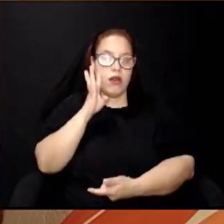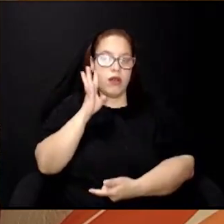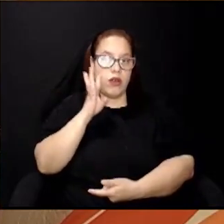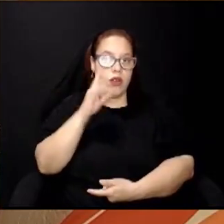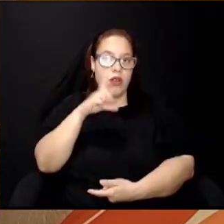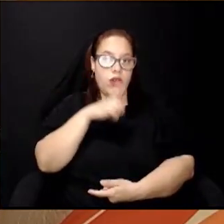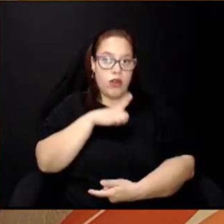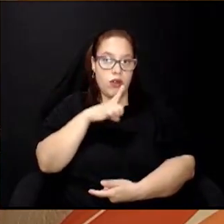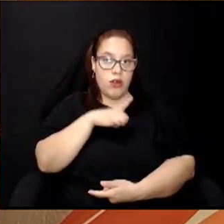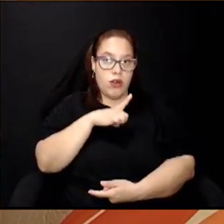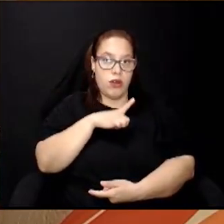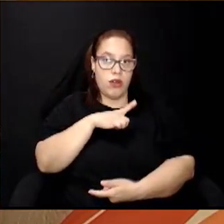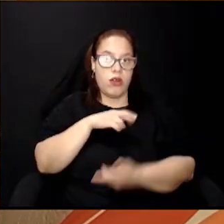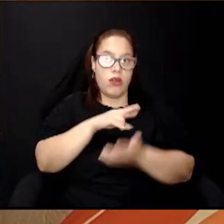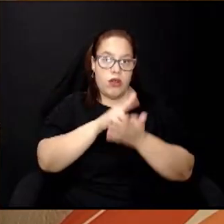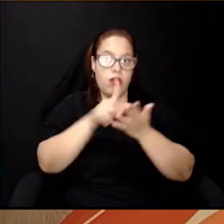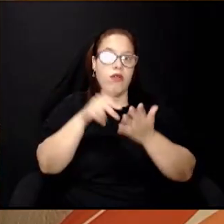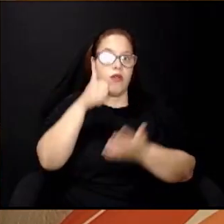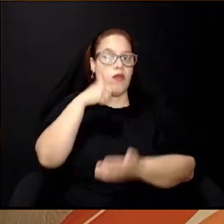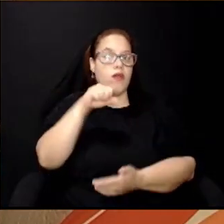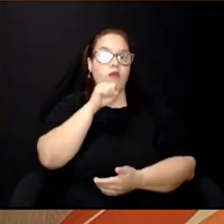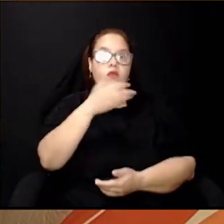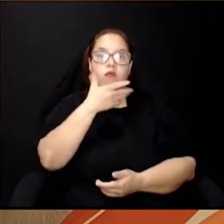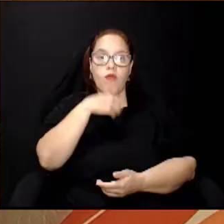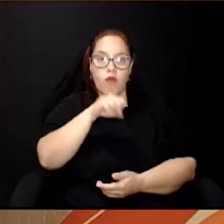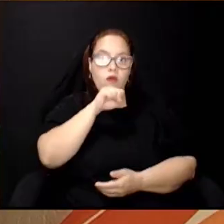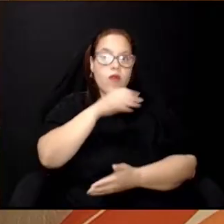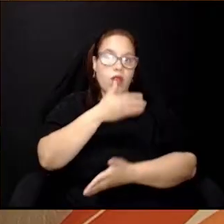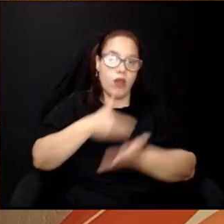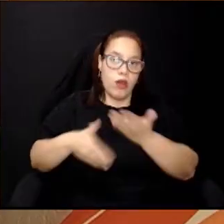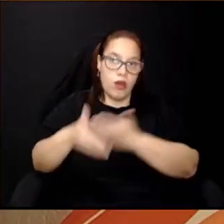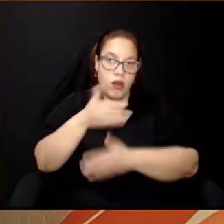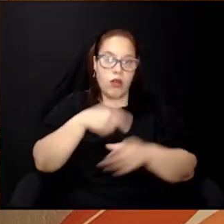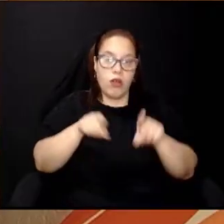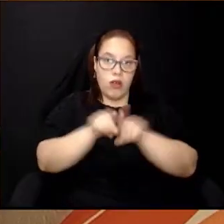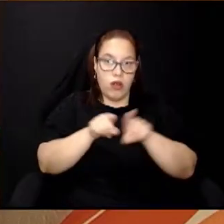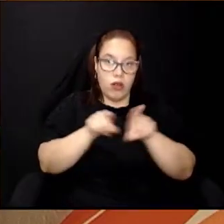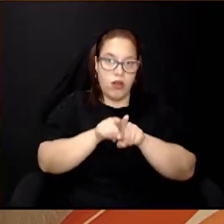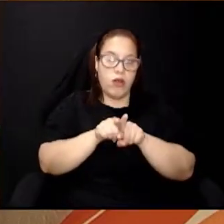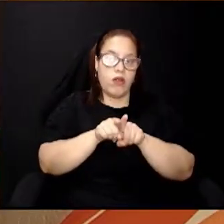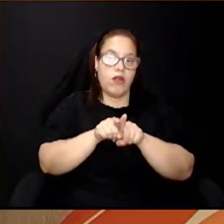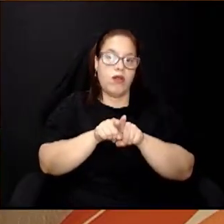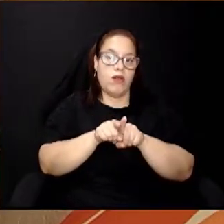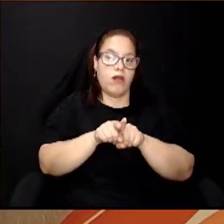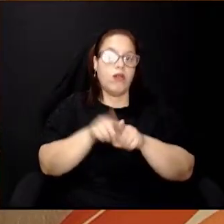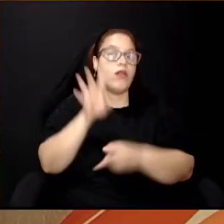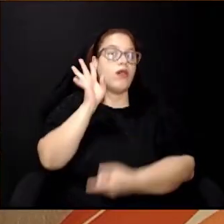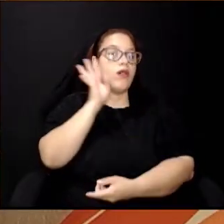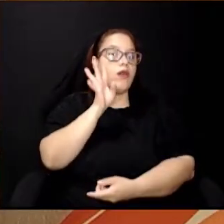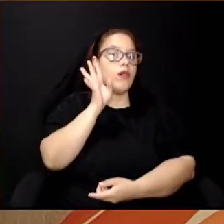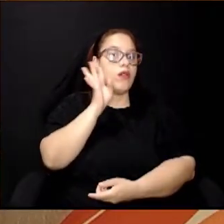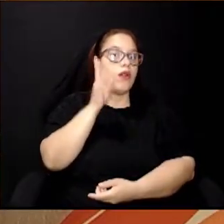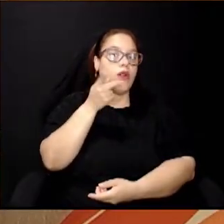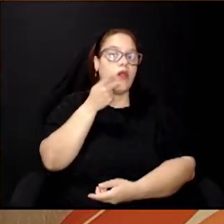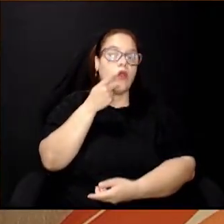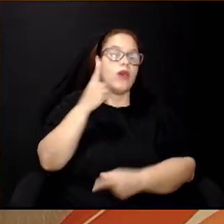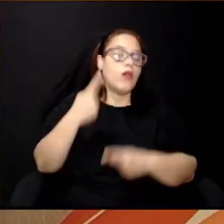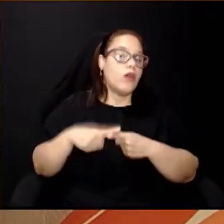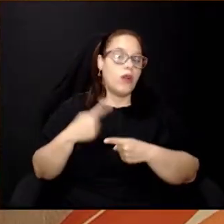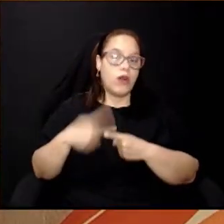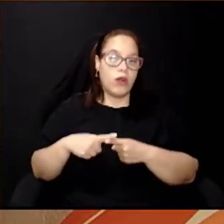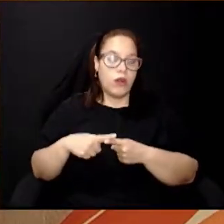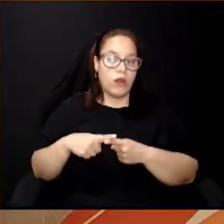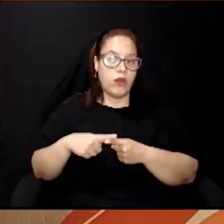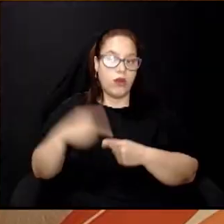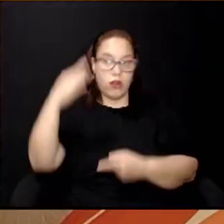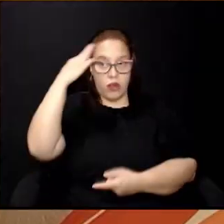tem vários pais que participam também, e é muito legal a gente dizer isso porque a gente sabe que